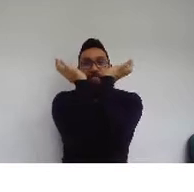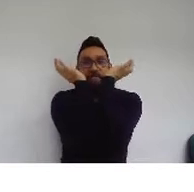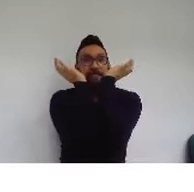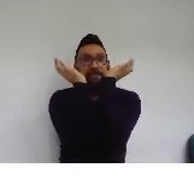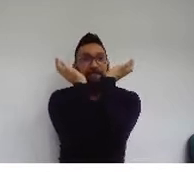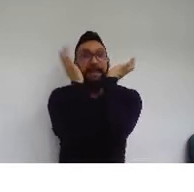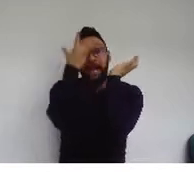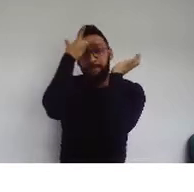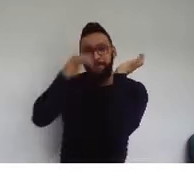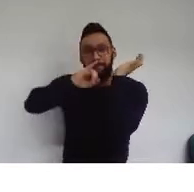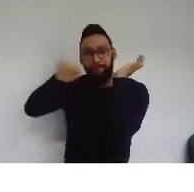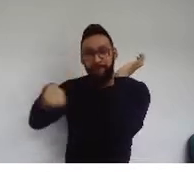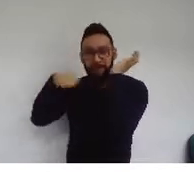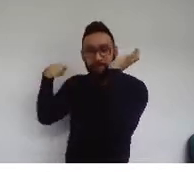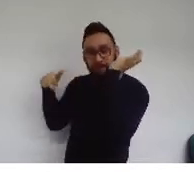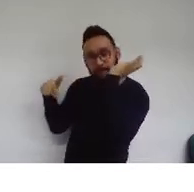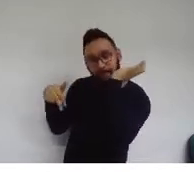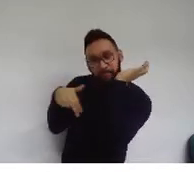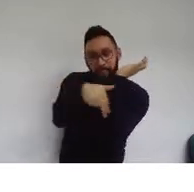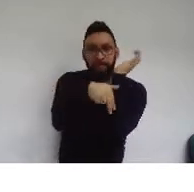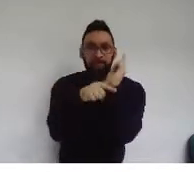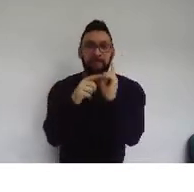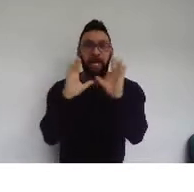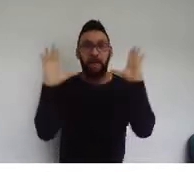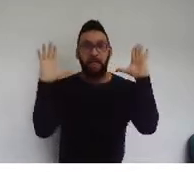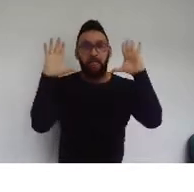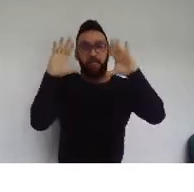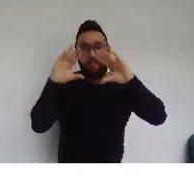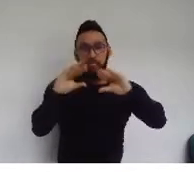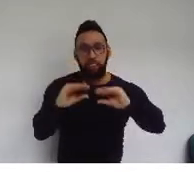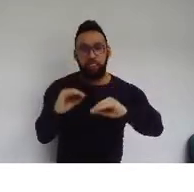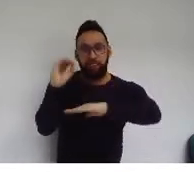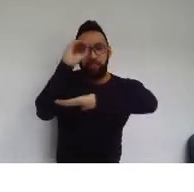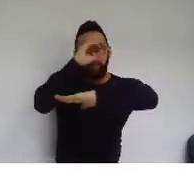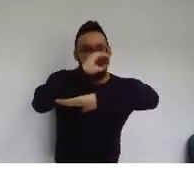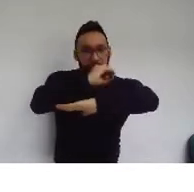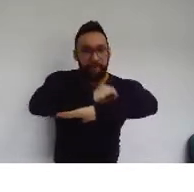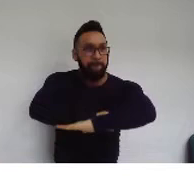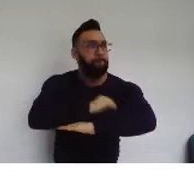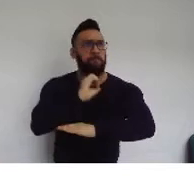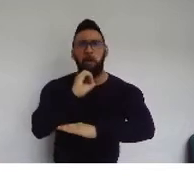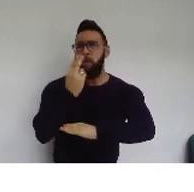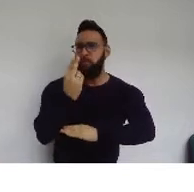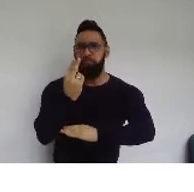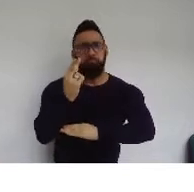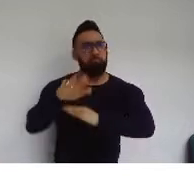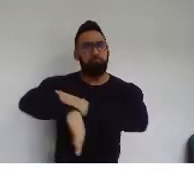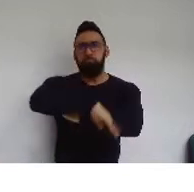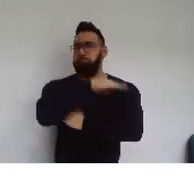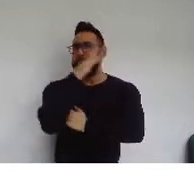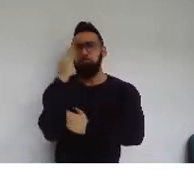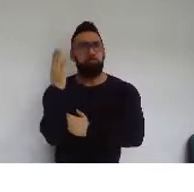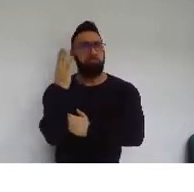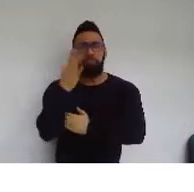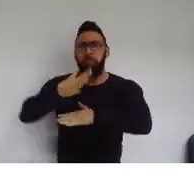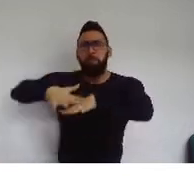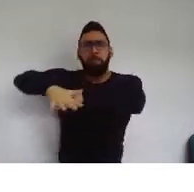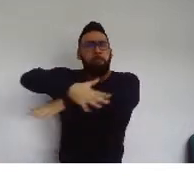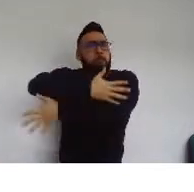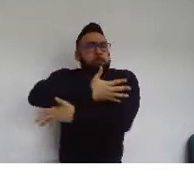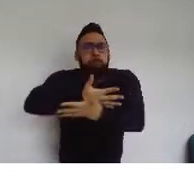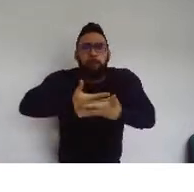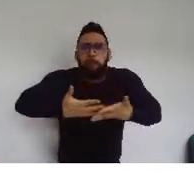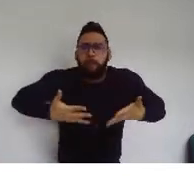sexuais desenvolvidas ali, à noite, à tarde, durante o dia, um espaço muito grande.